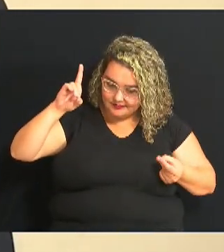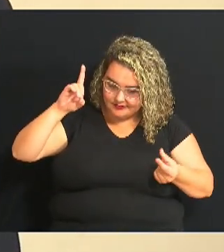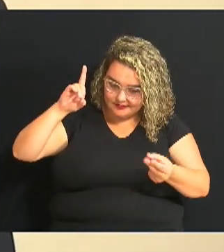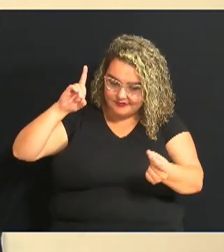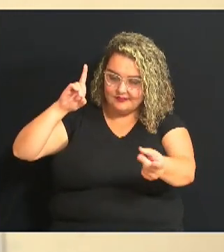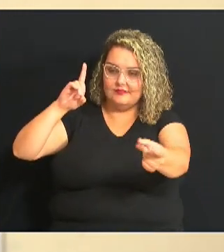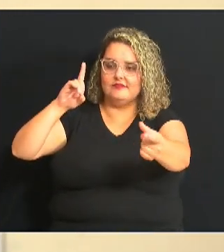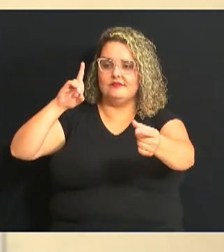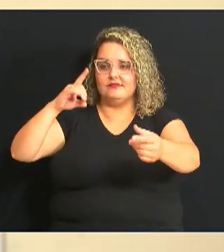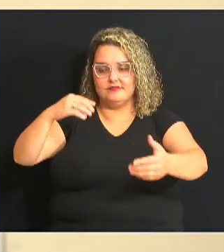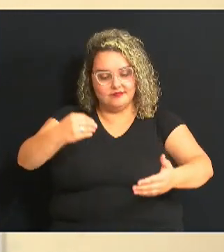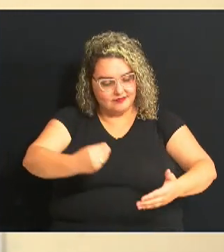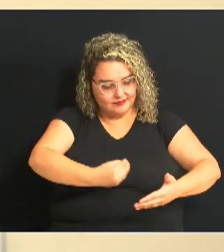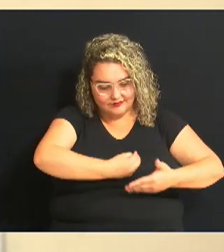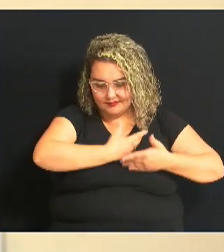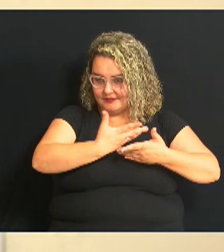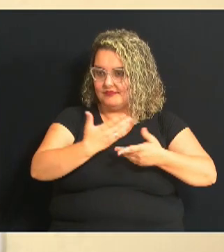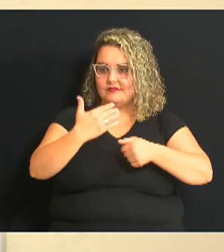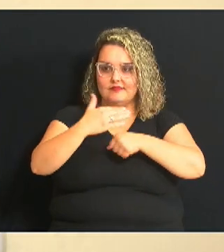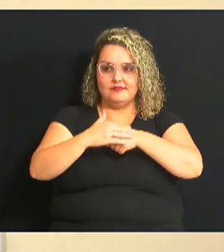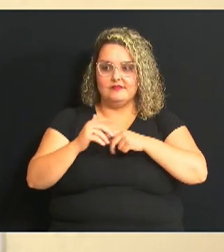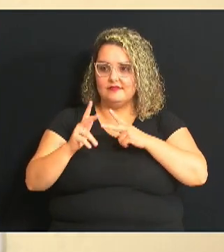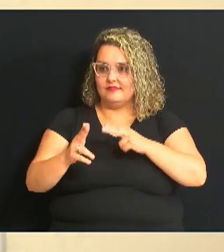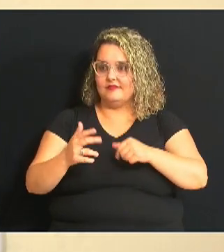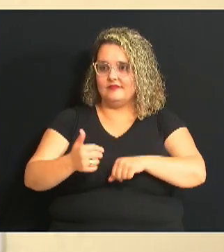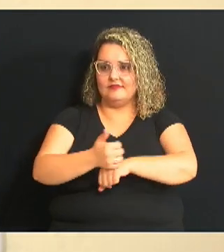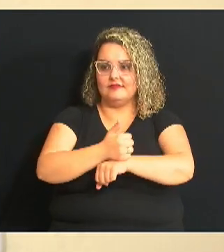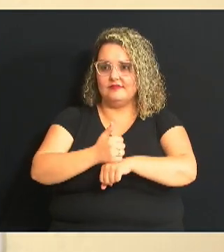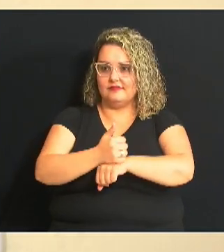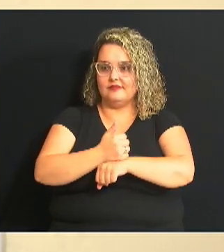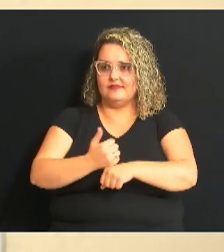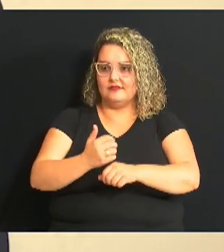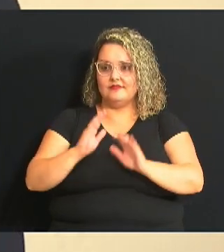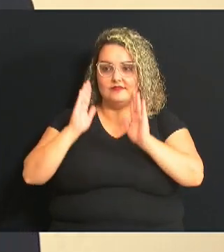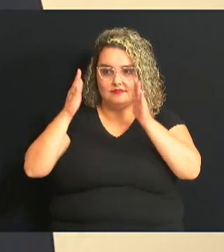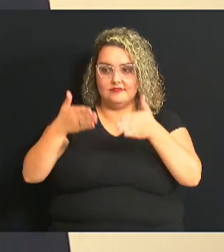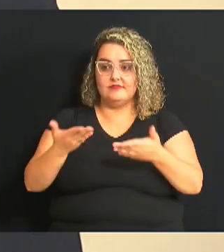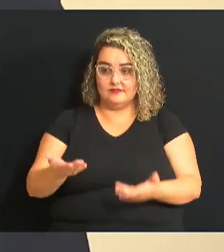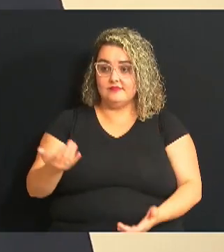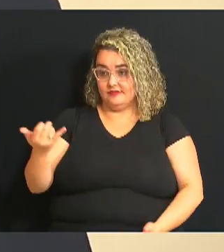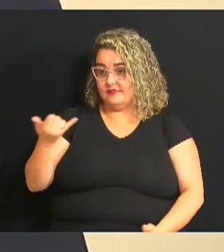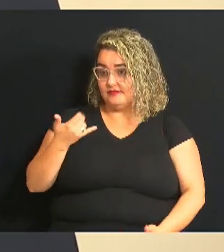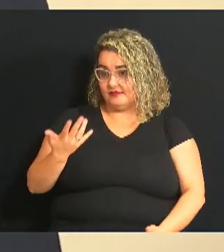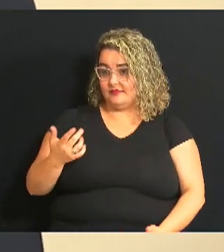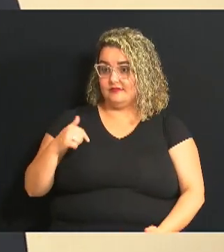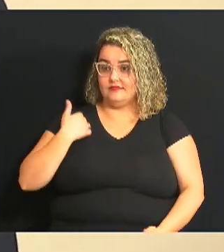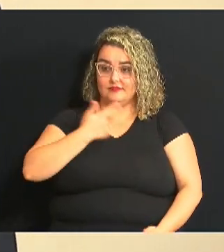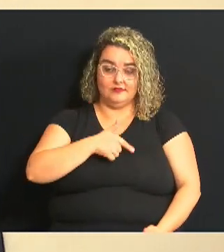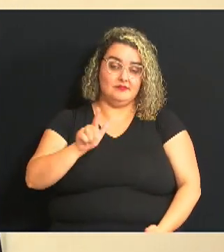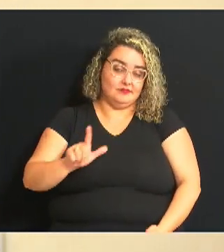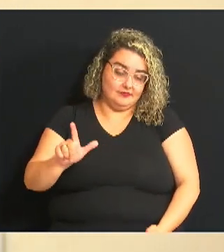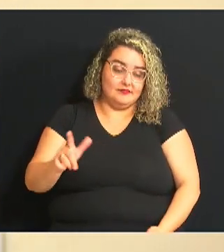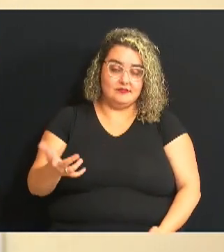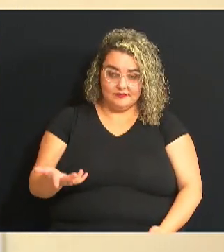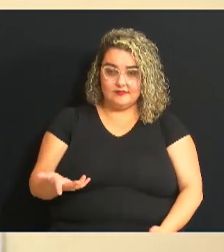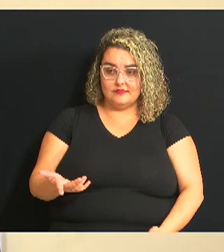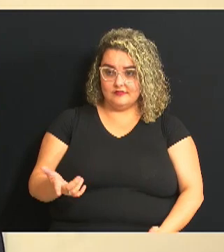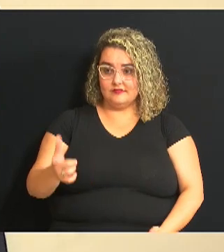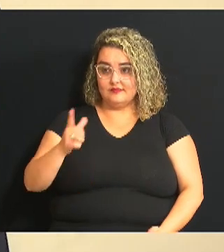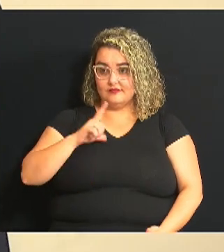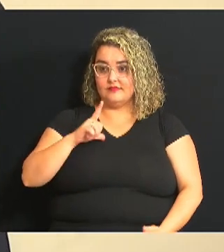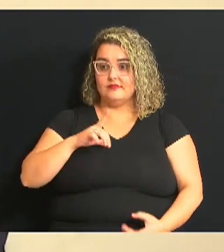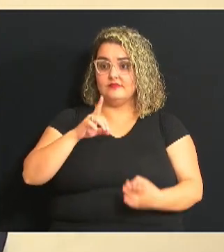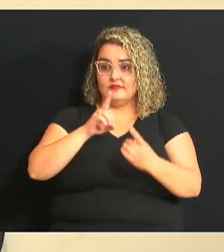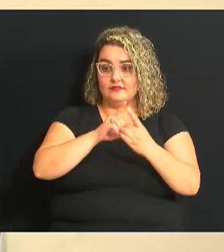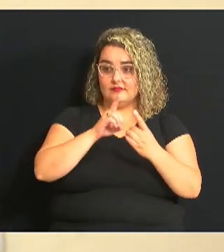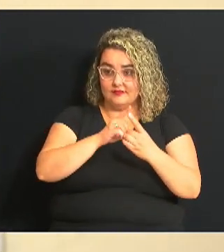dedicar com o mesmo carinho na profissão, com a mesma atenção. E como você falou, a gente, obviamente, a gente tem que ter o nosso